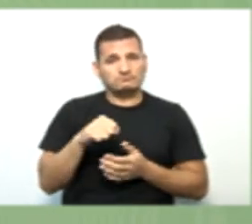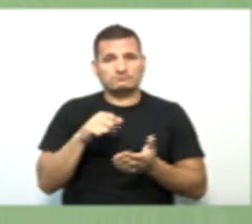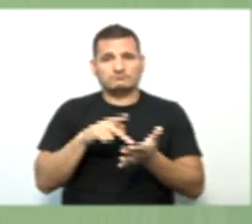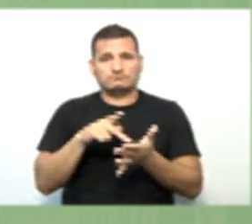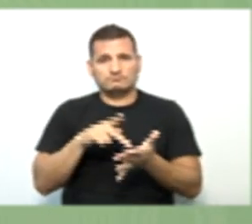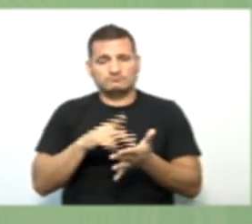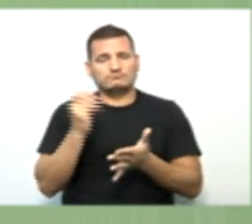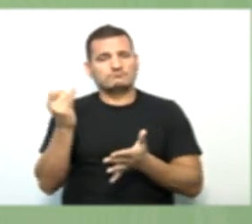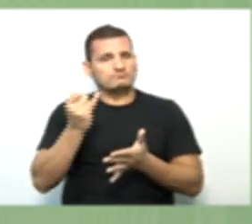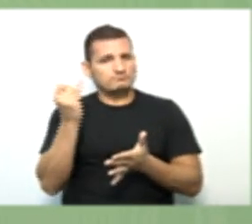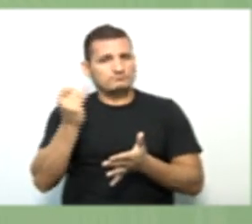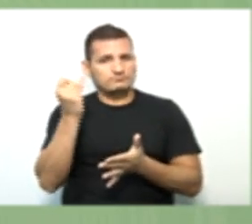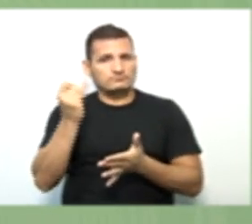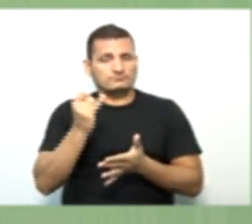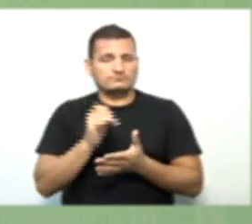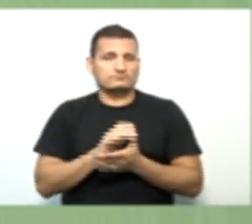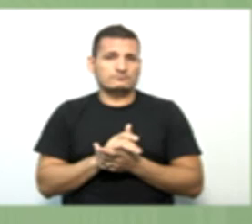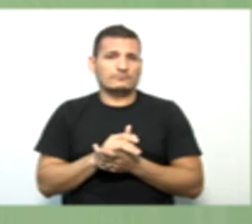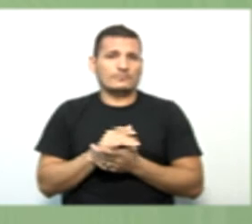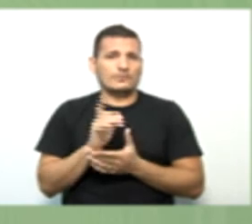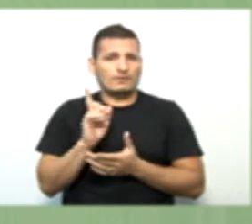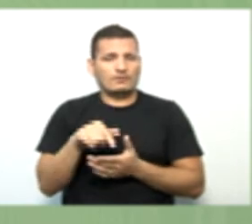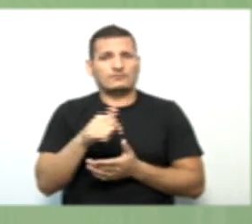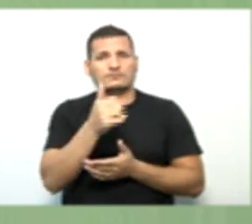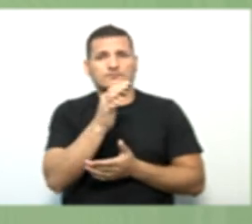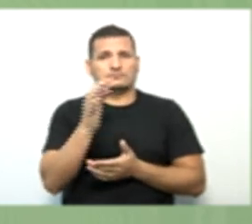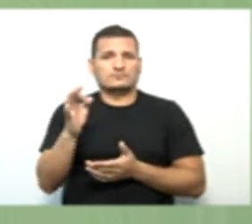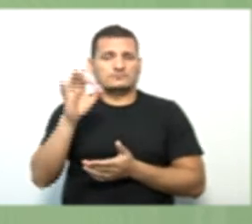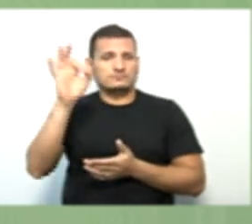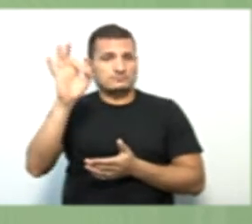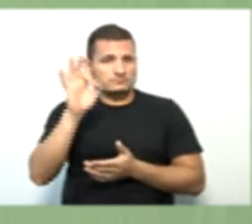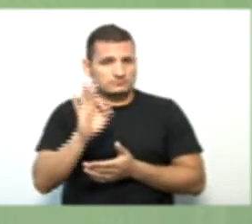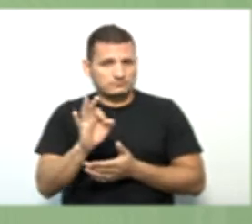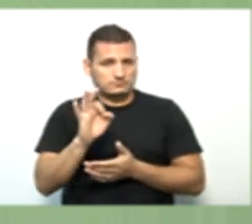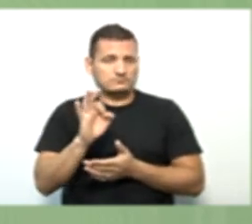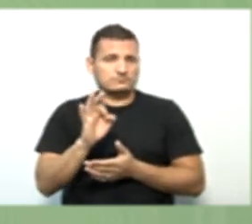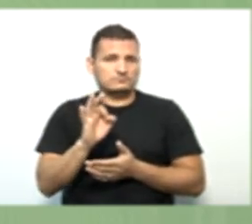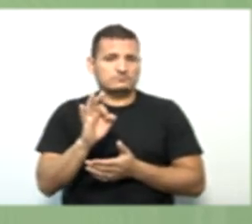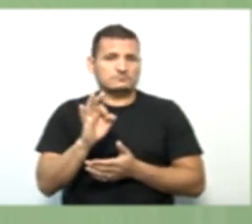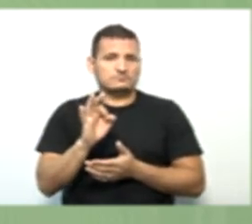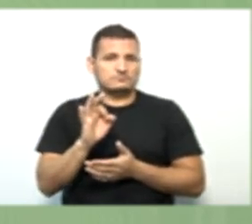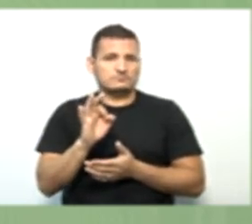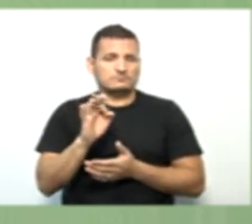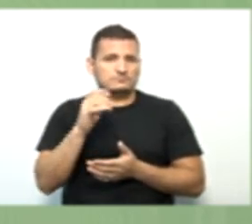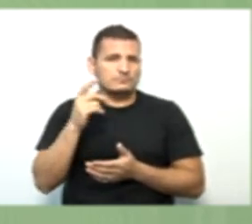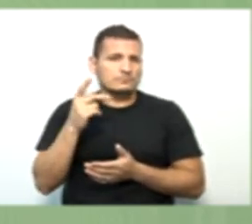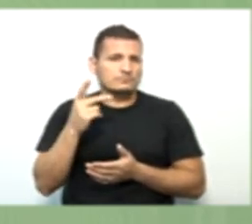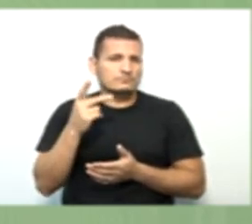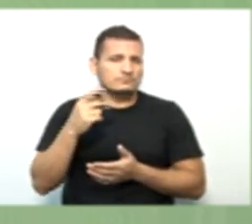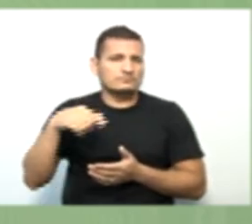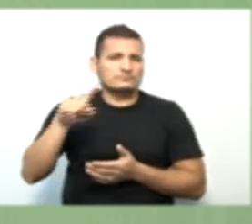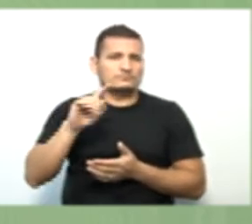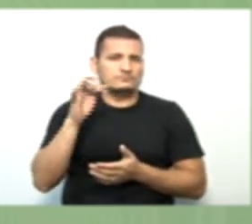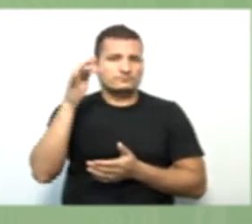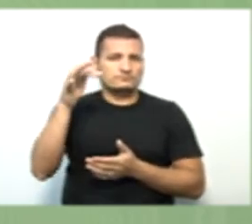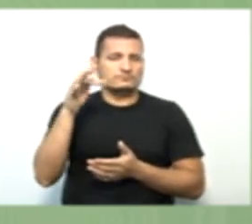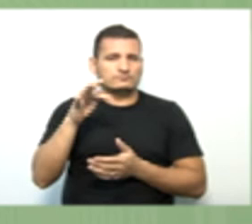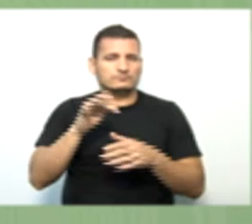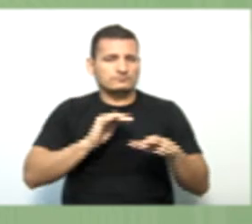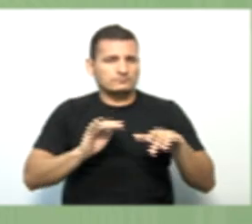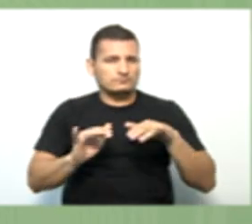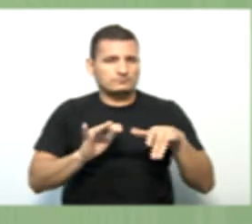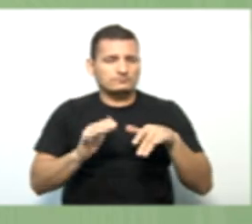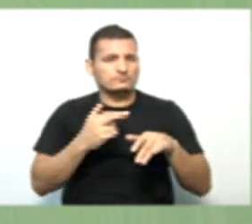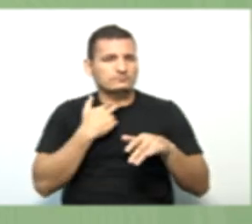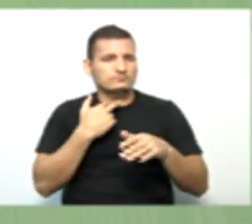Então, 100% do tempo aí, vocês que serão futuros programadores não podem perder aí